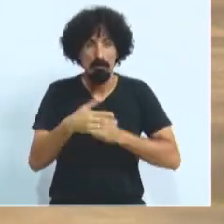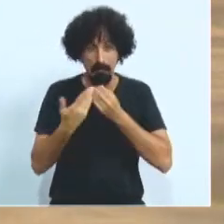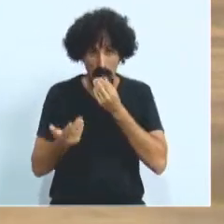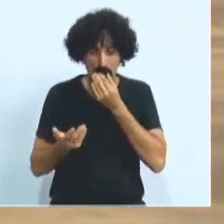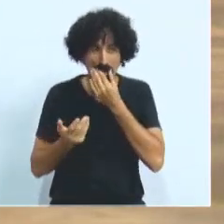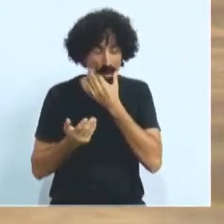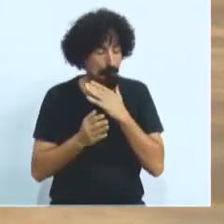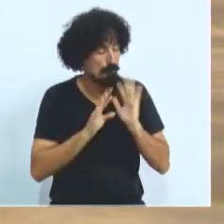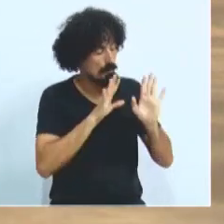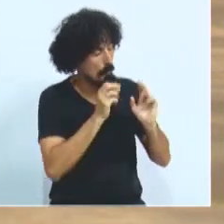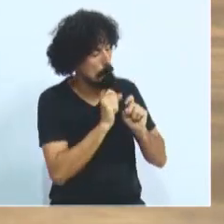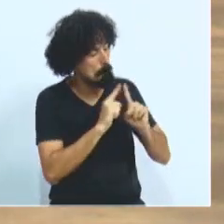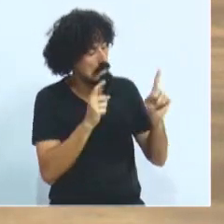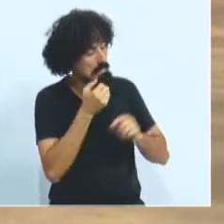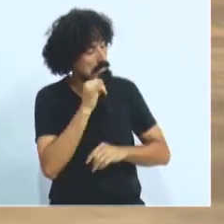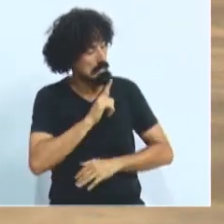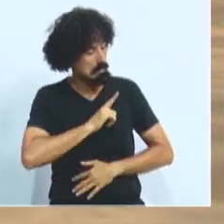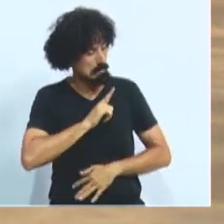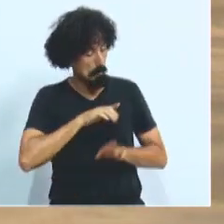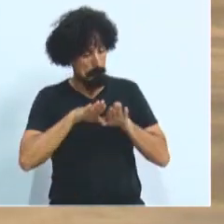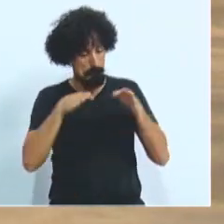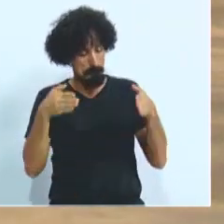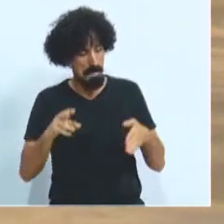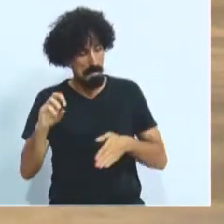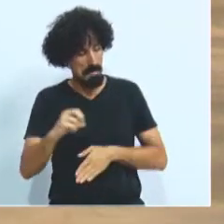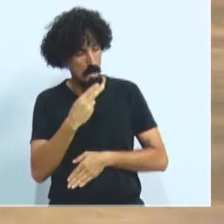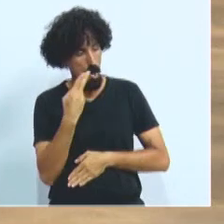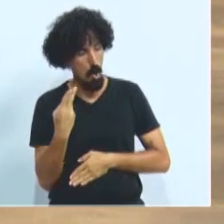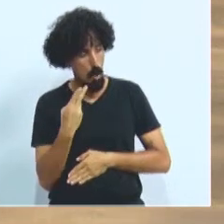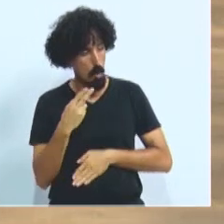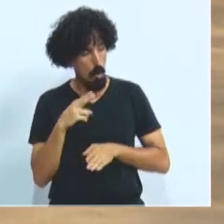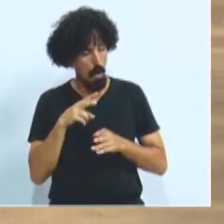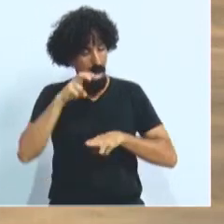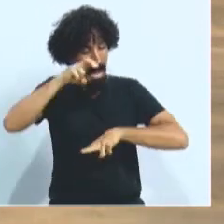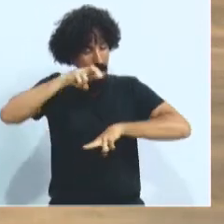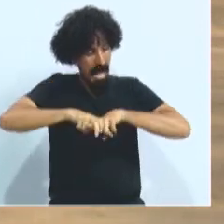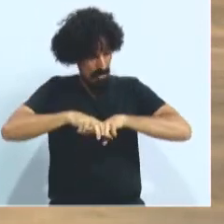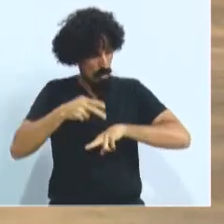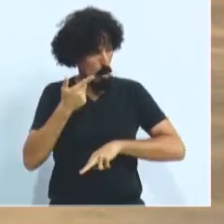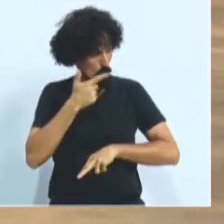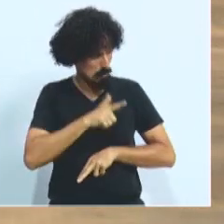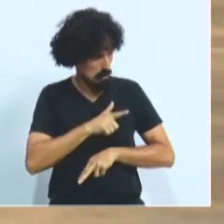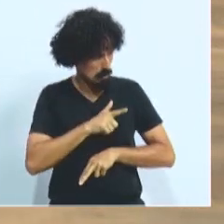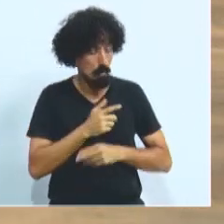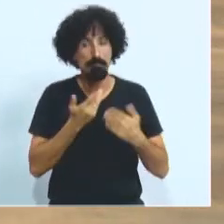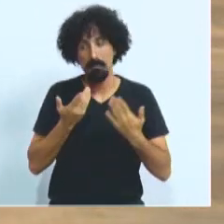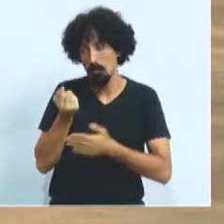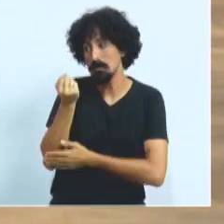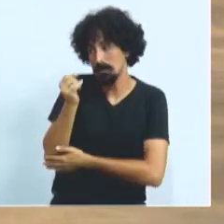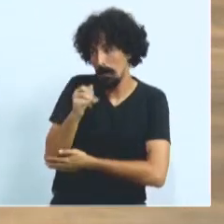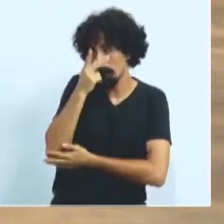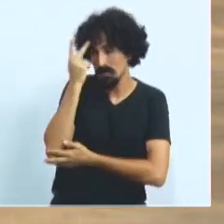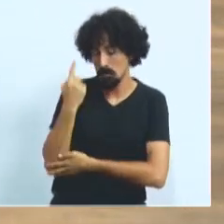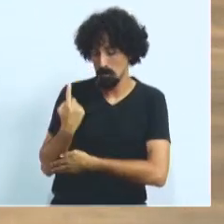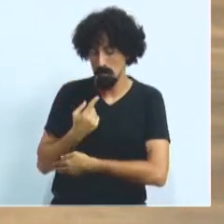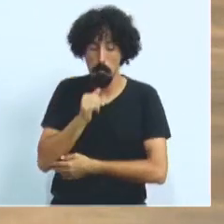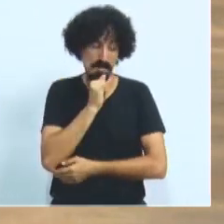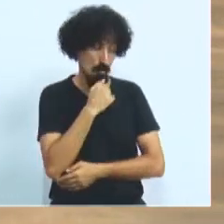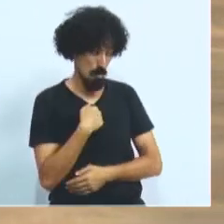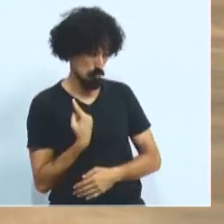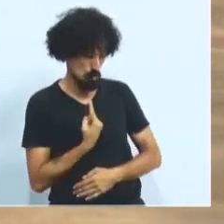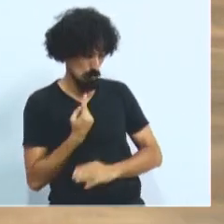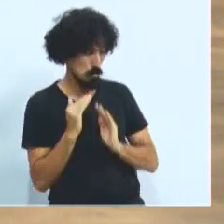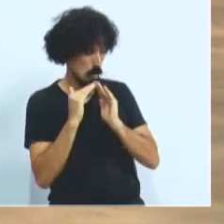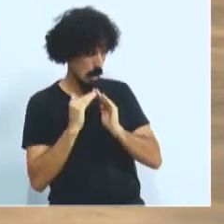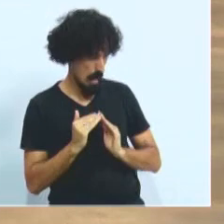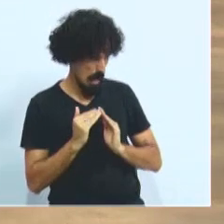uma cadeira ali com determinada altura pra fazer essa pressão, funciona? Se a pessoa estiver sozinha, funciona, né? Sozinha em casa, eu